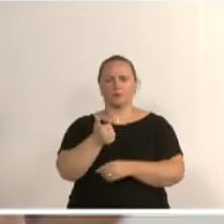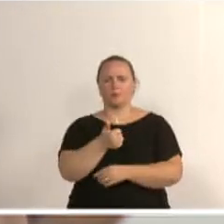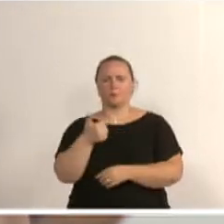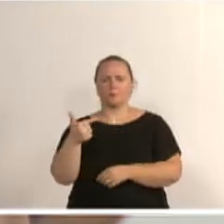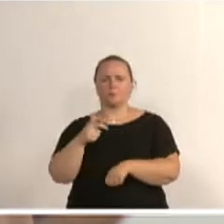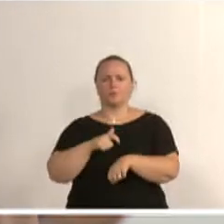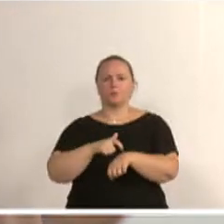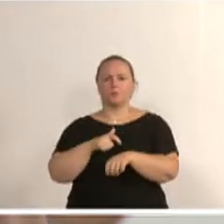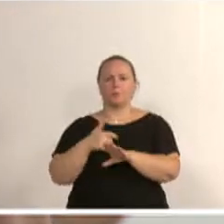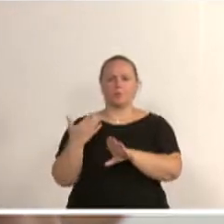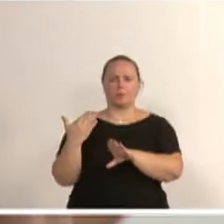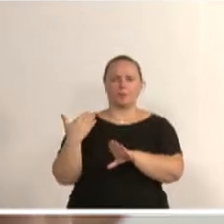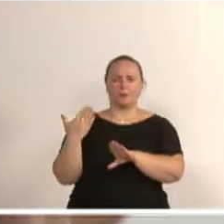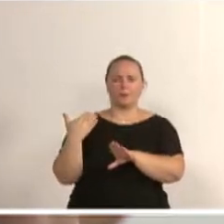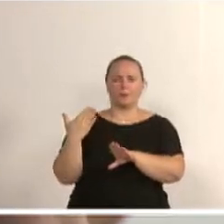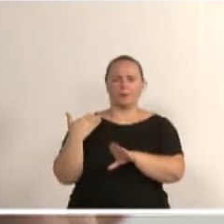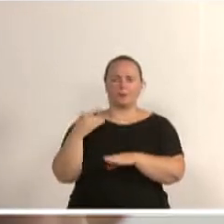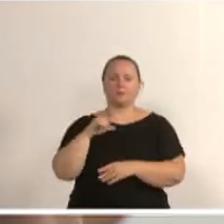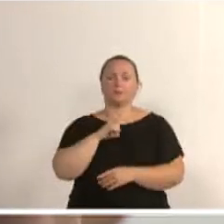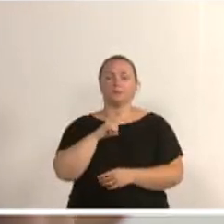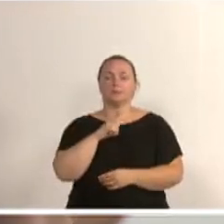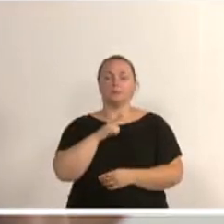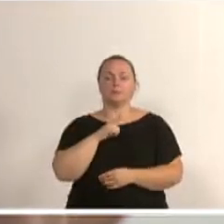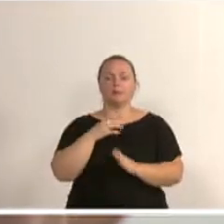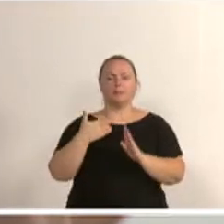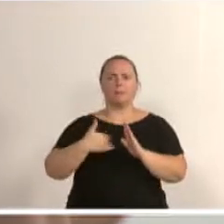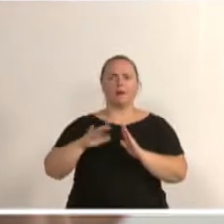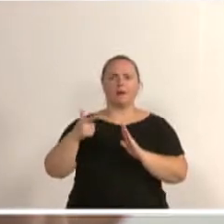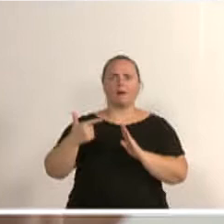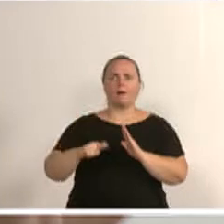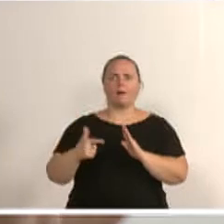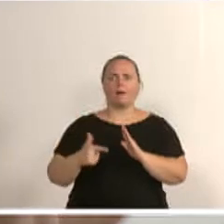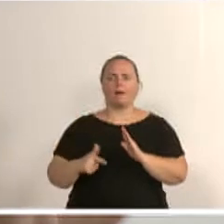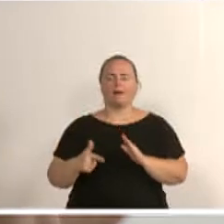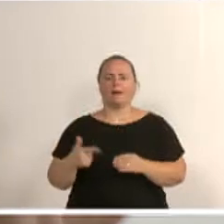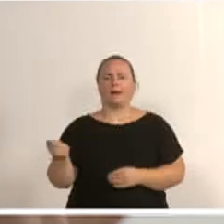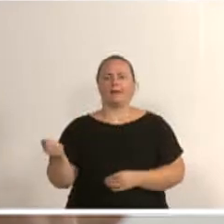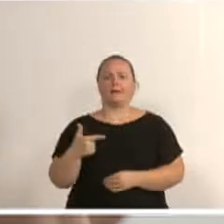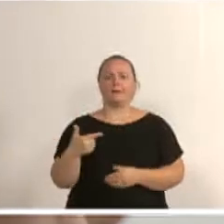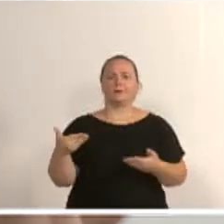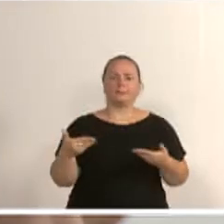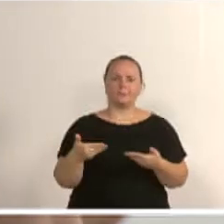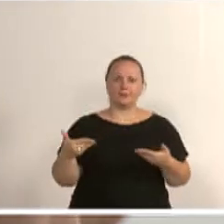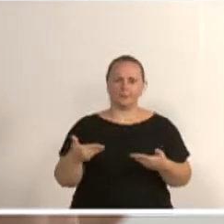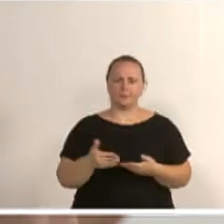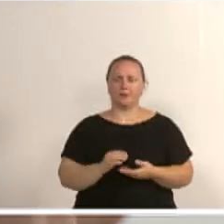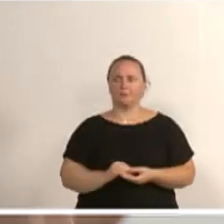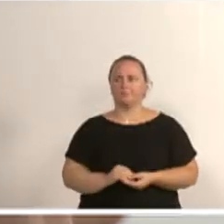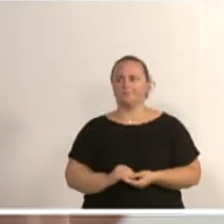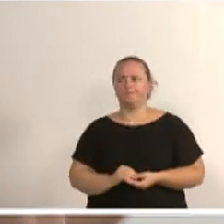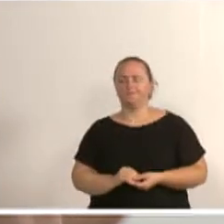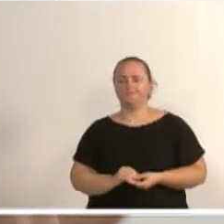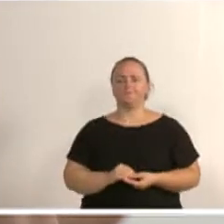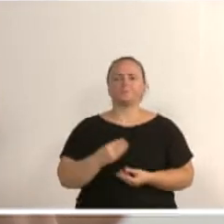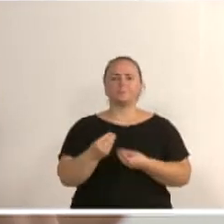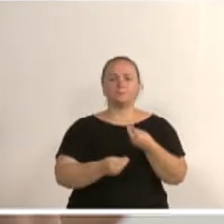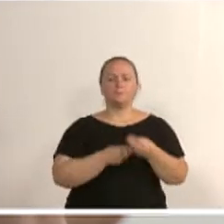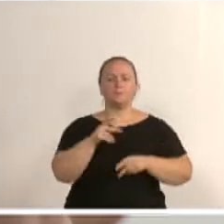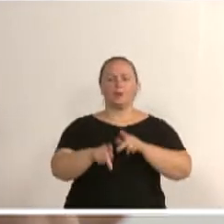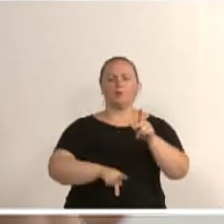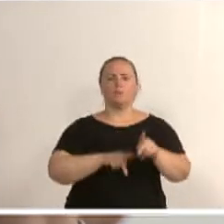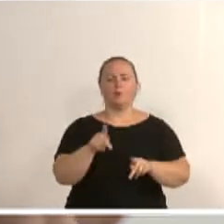um horário de ônibus que ela tinha bem mais horário do que agora tem. Quanto que essa população